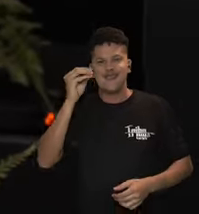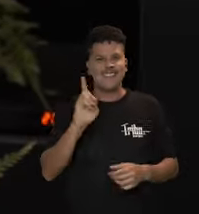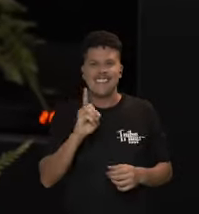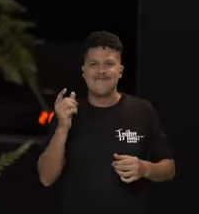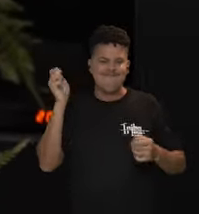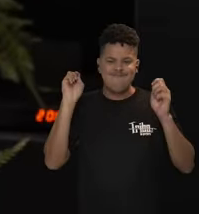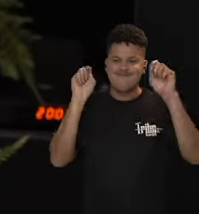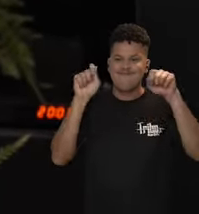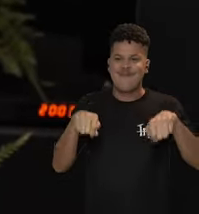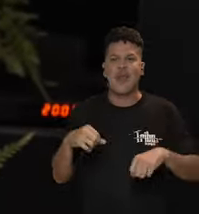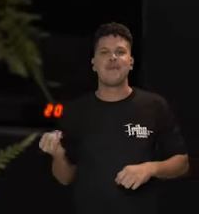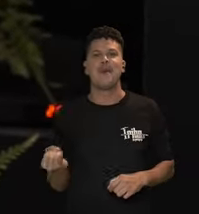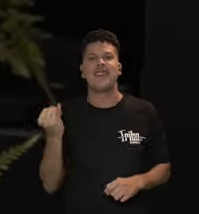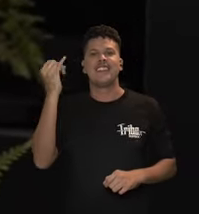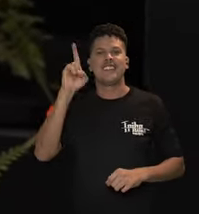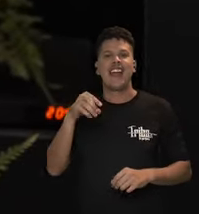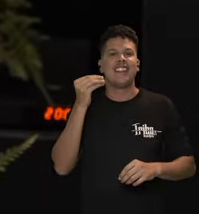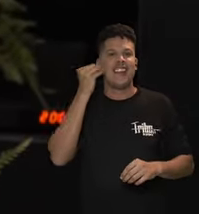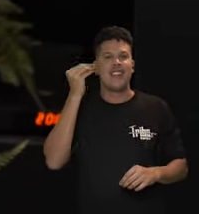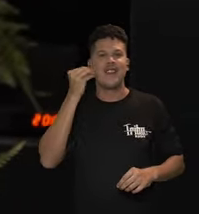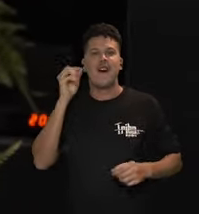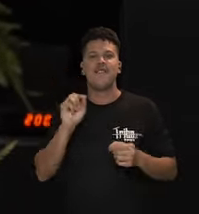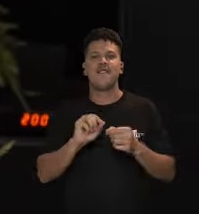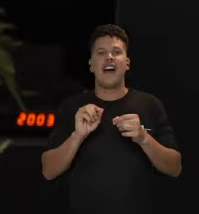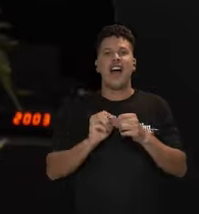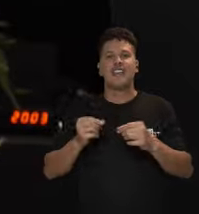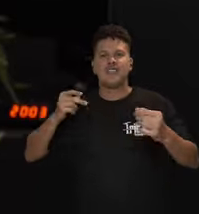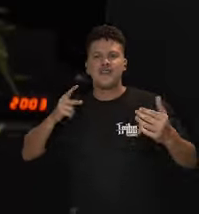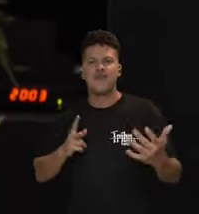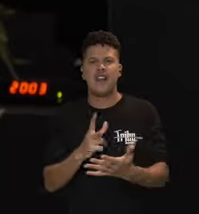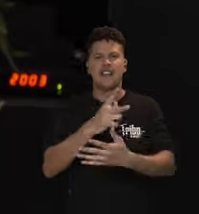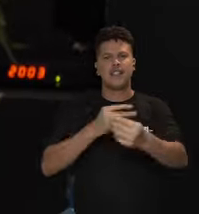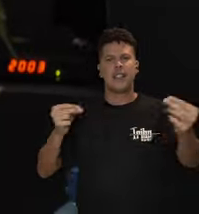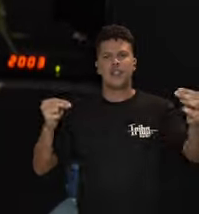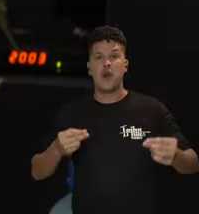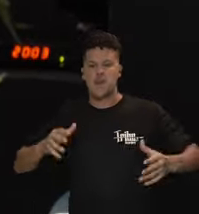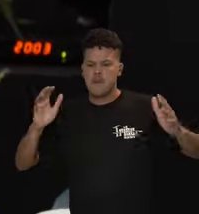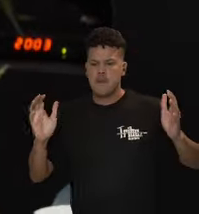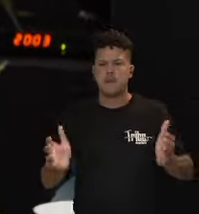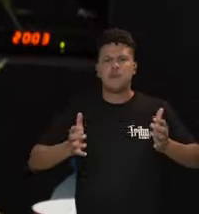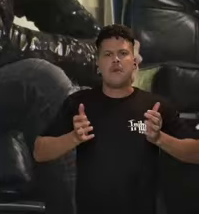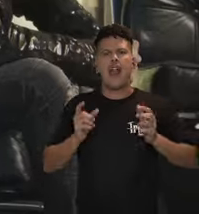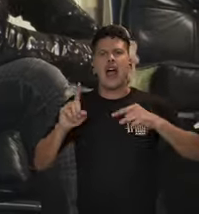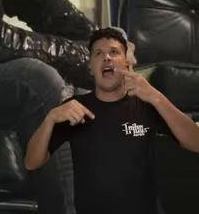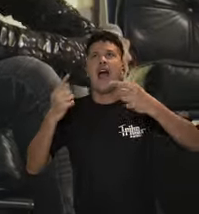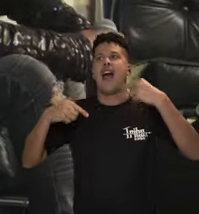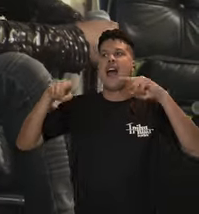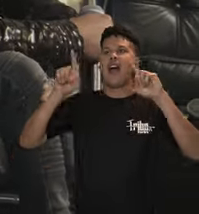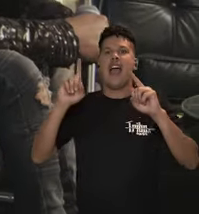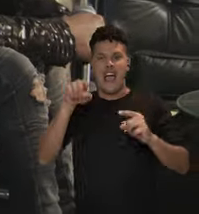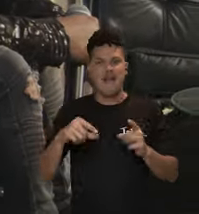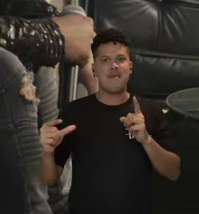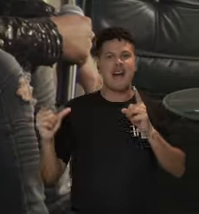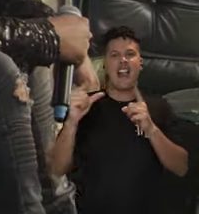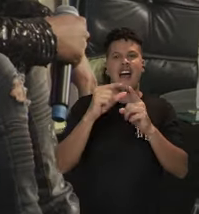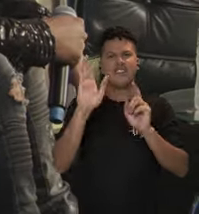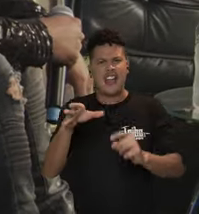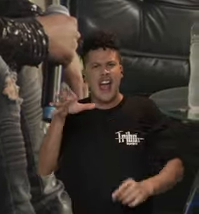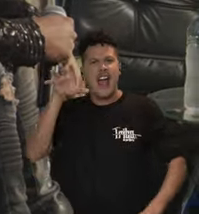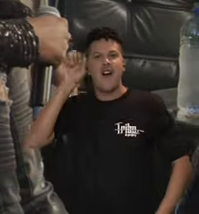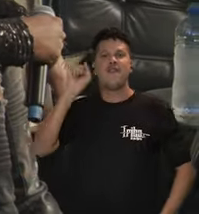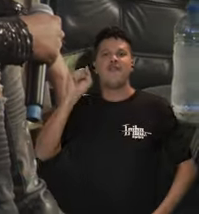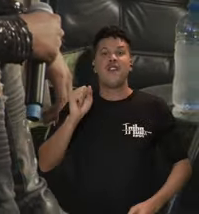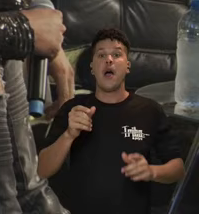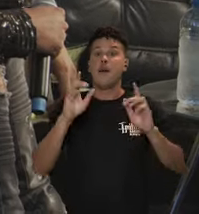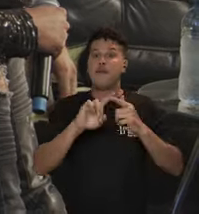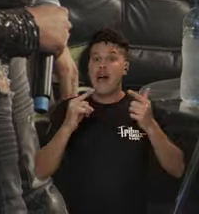Não perca sua fé, o que te faz um vencedor. Prosperar é uma palavra que cê já ouviu. Mas foda mesmo é o que